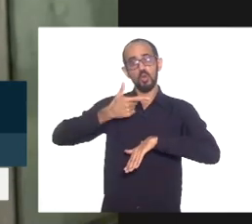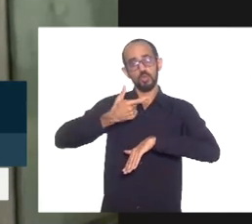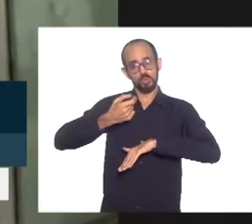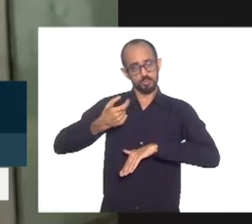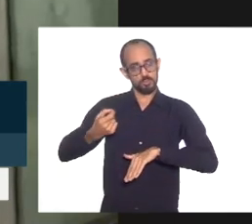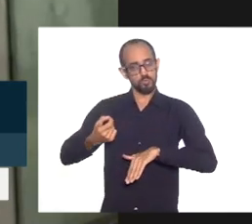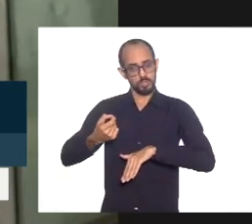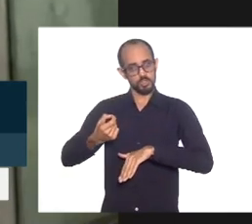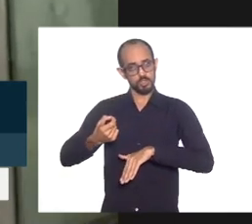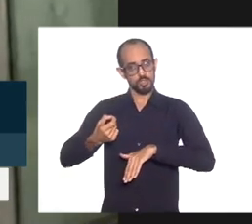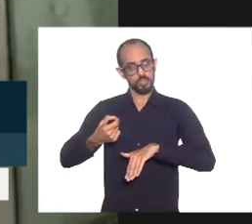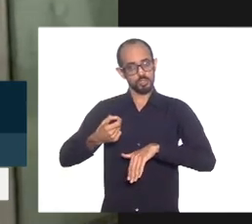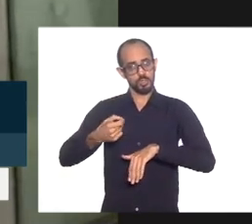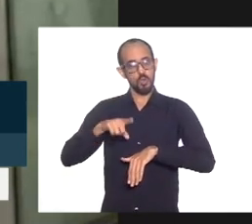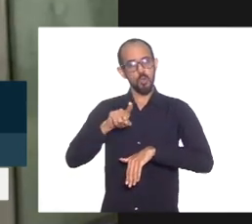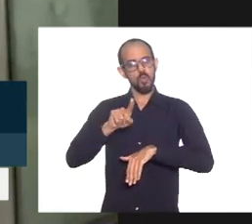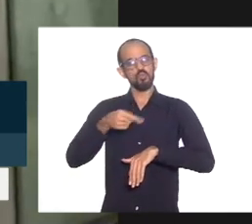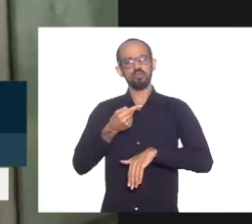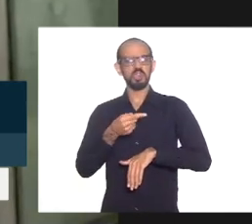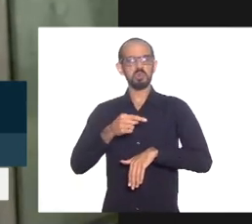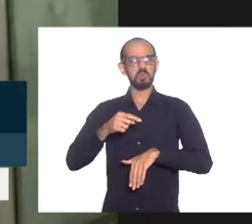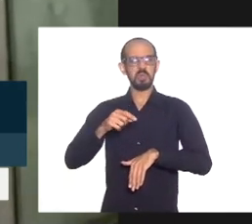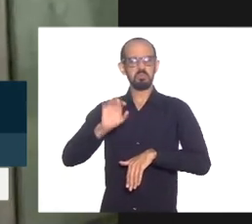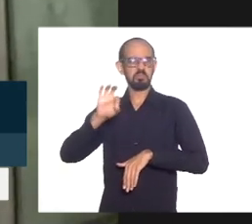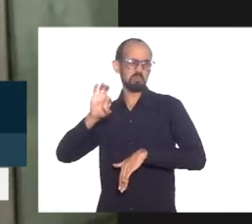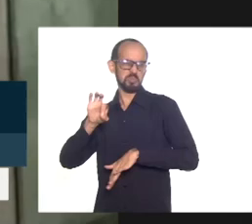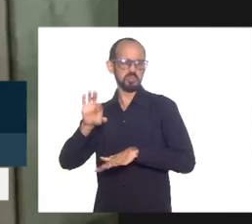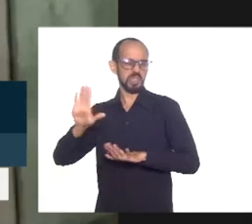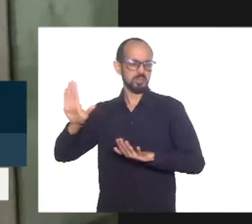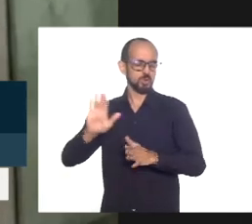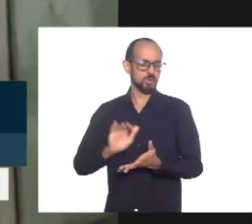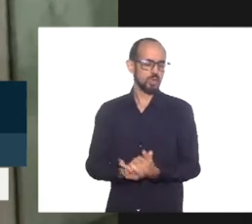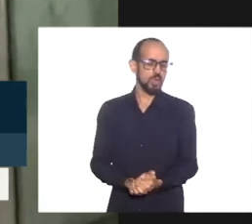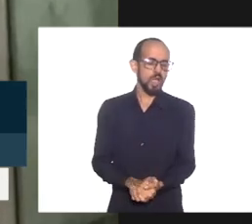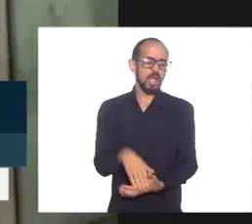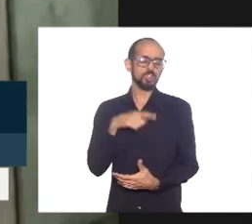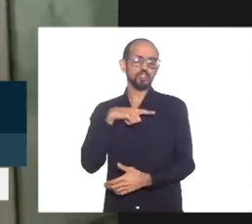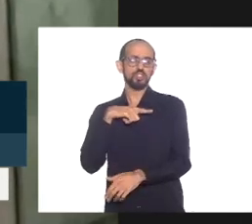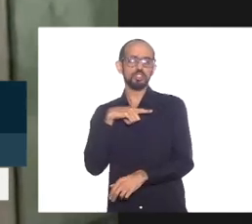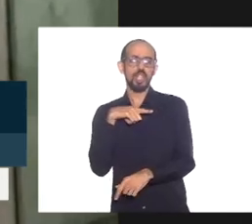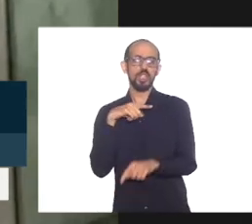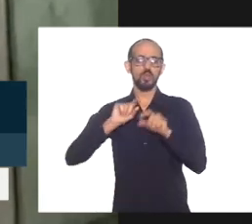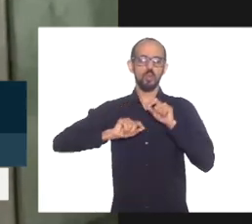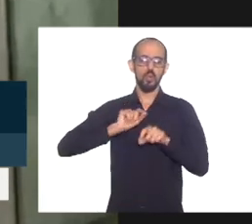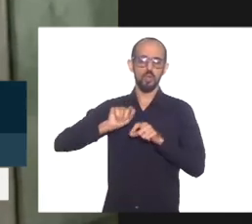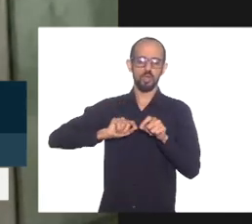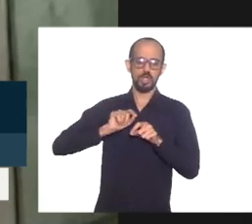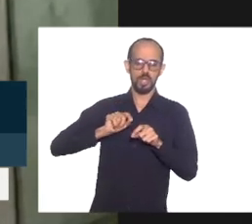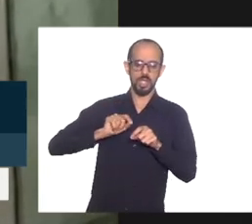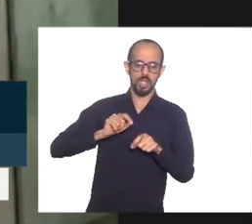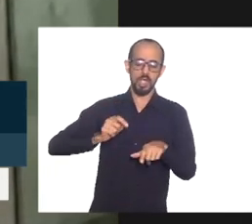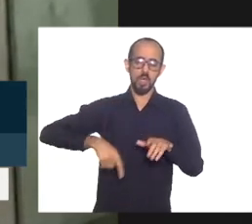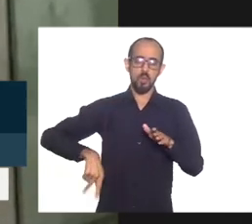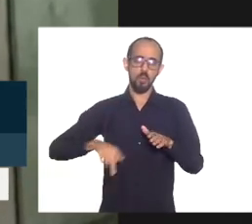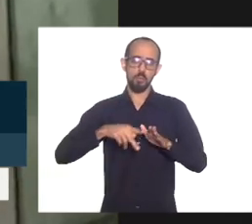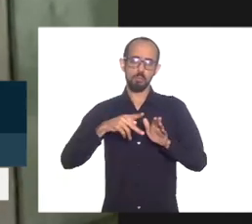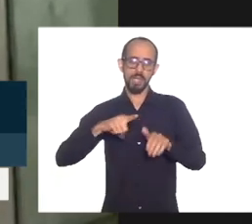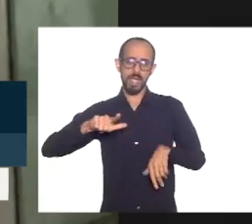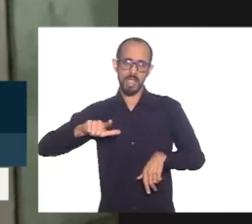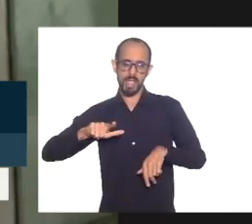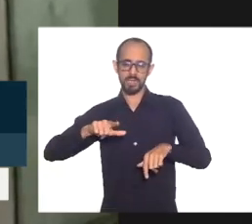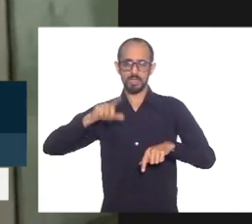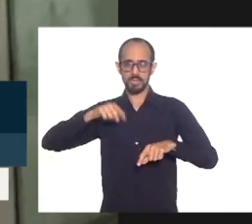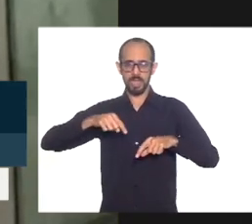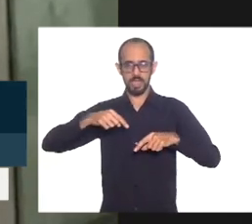1,% E nós estamos, né, lá com o PL, a BR do Mar, discutindo justamente o